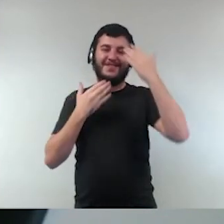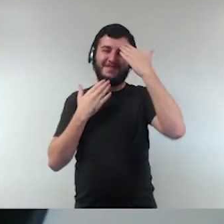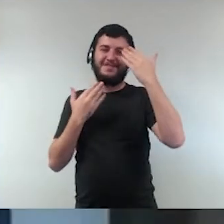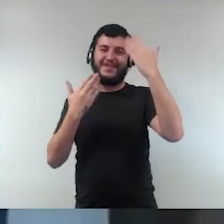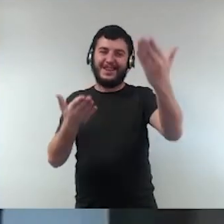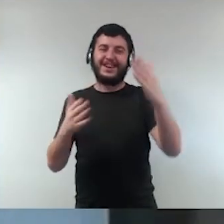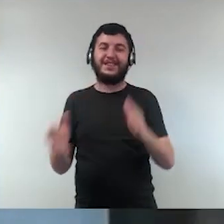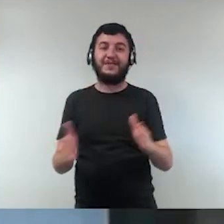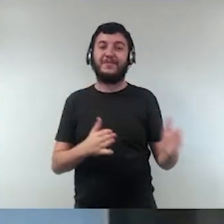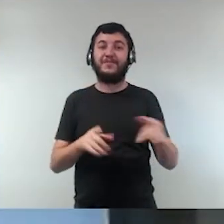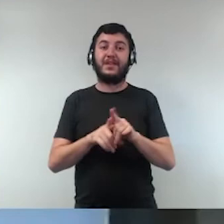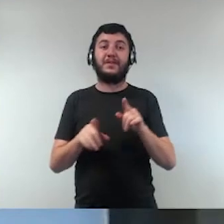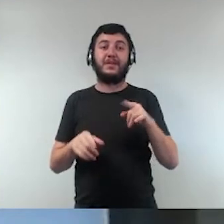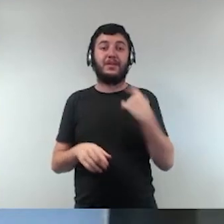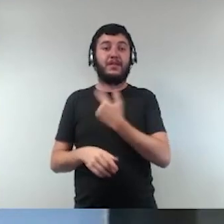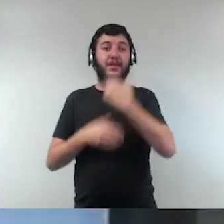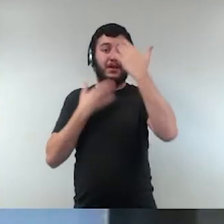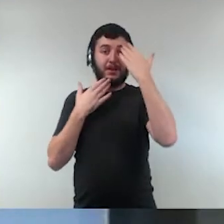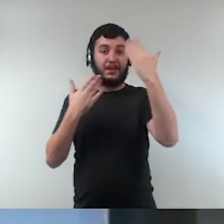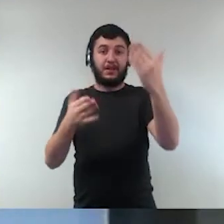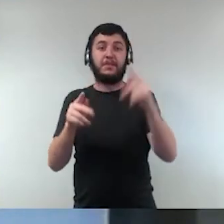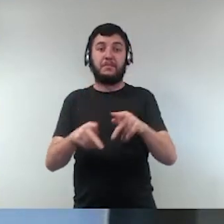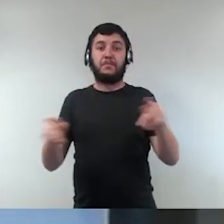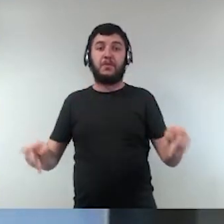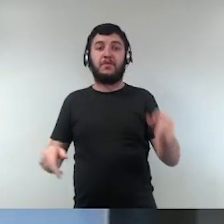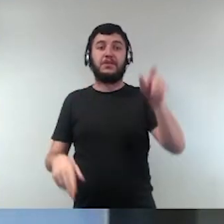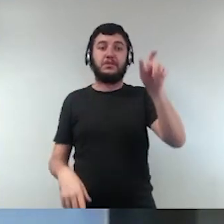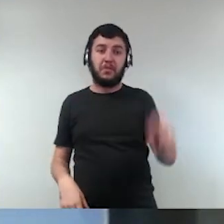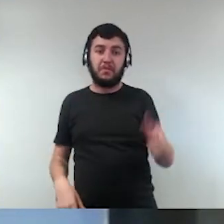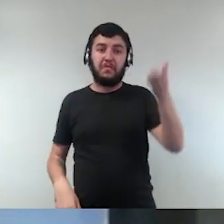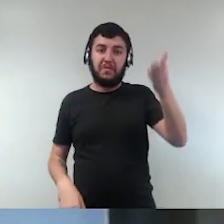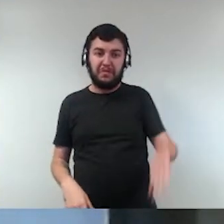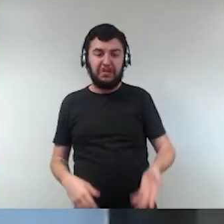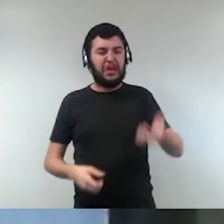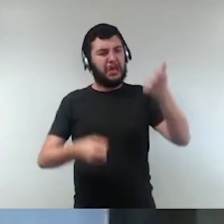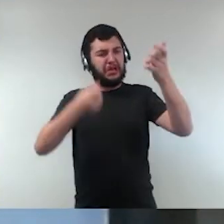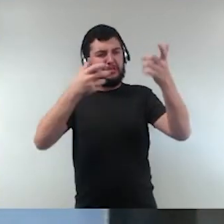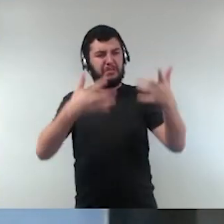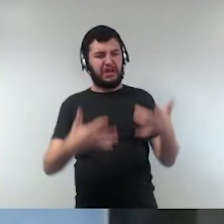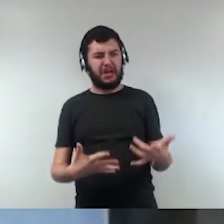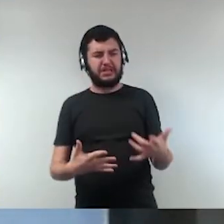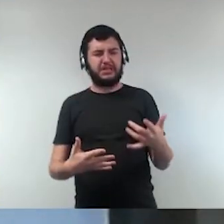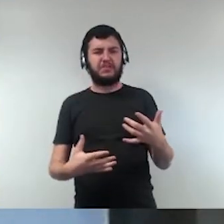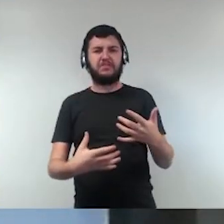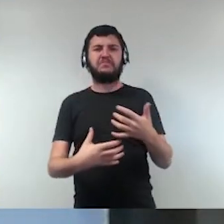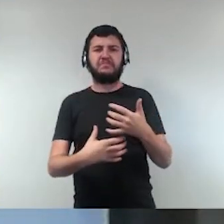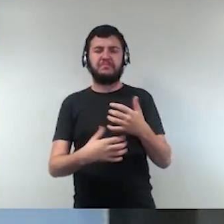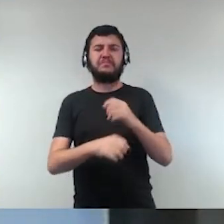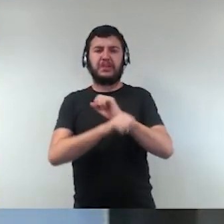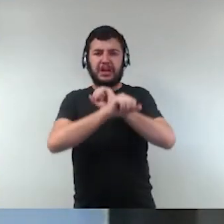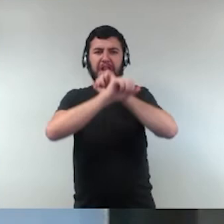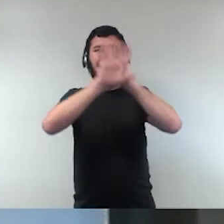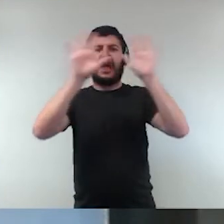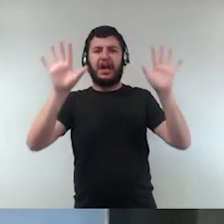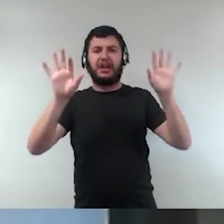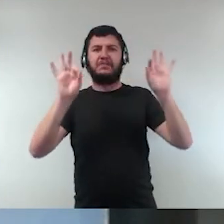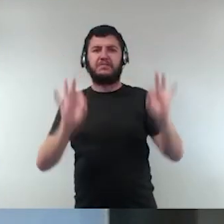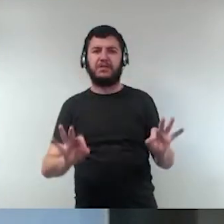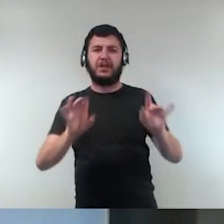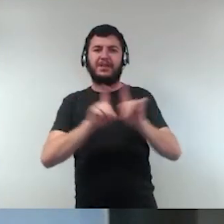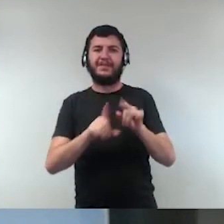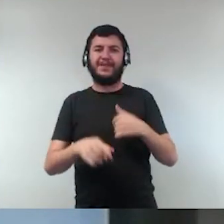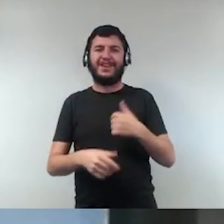Nós que agradecemos, professor, a sua exposição sempre tão clara, e fico muito,